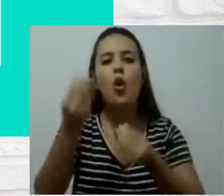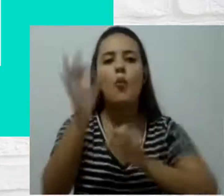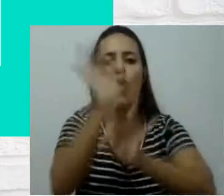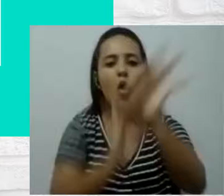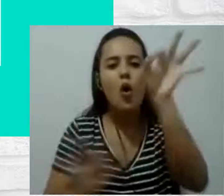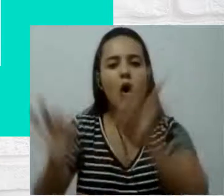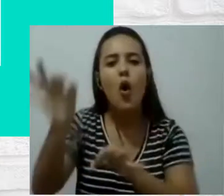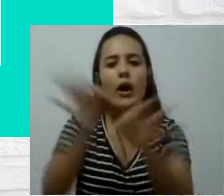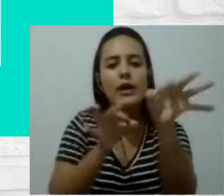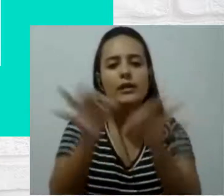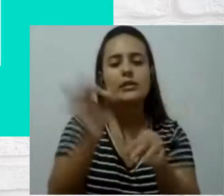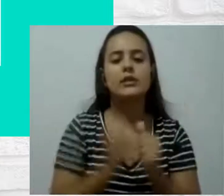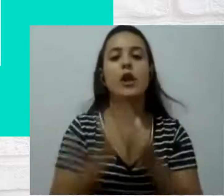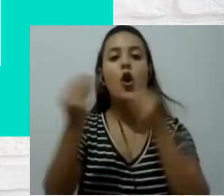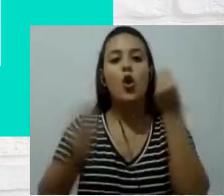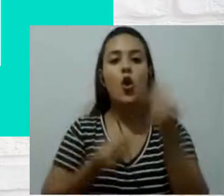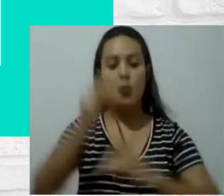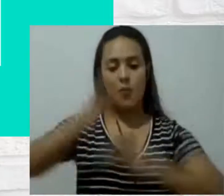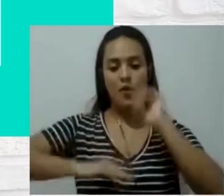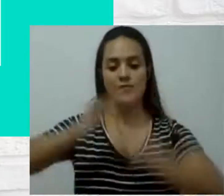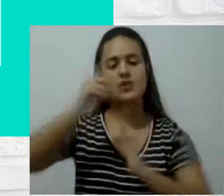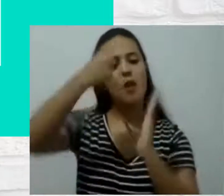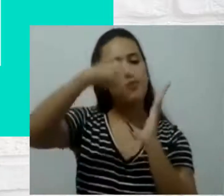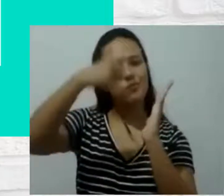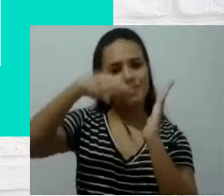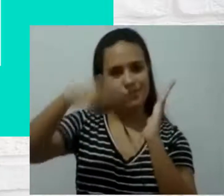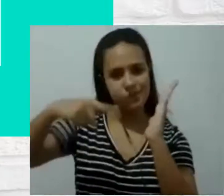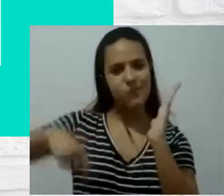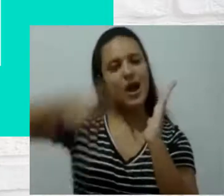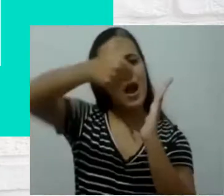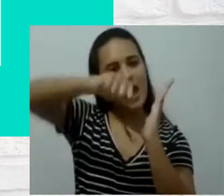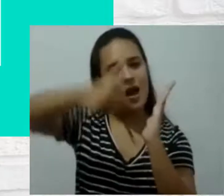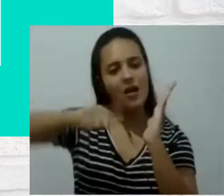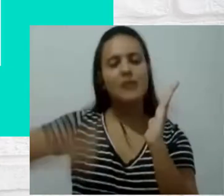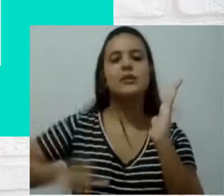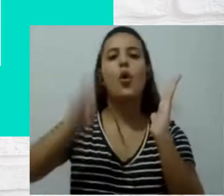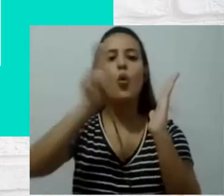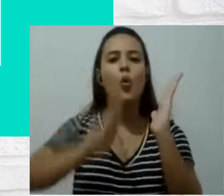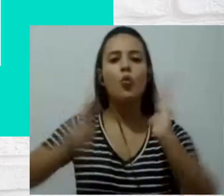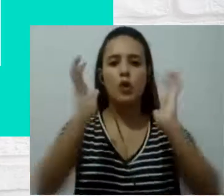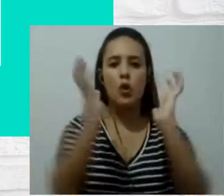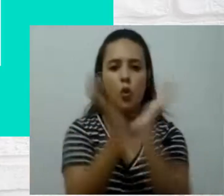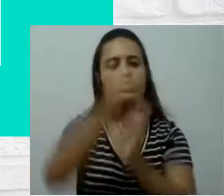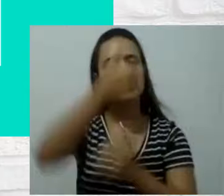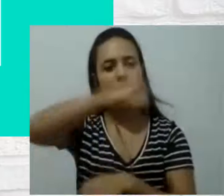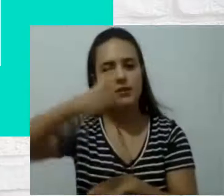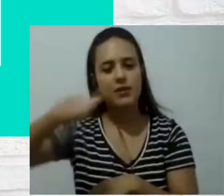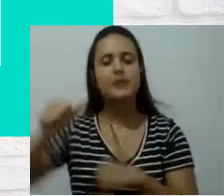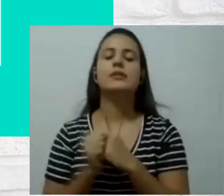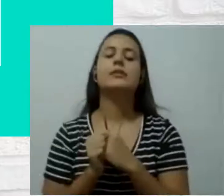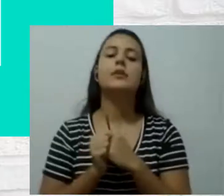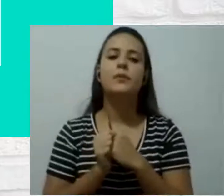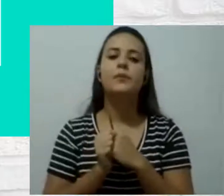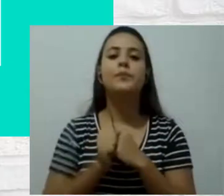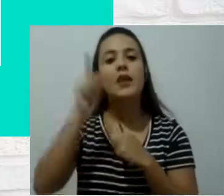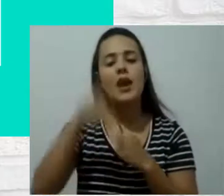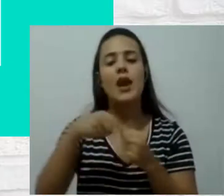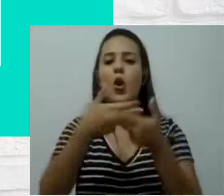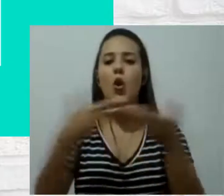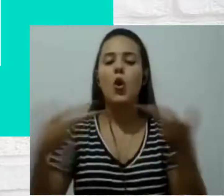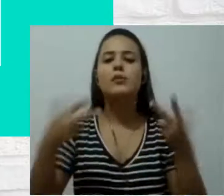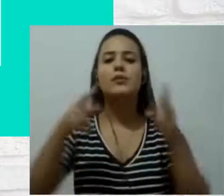sobre as competências, como é que elas são divididas, de como é que os avaliadores eles trabalham